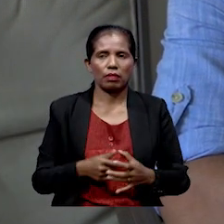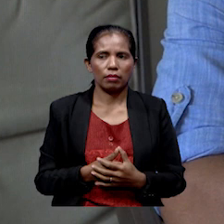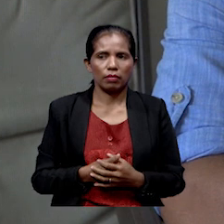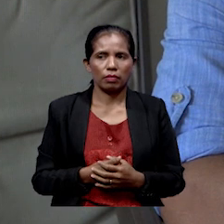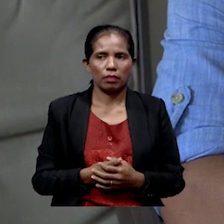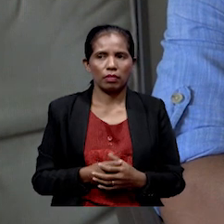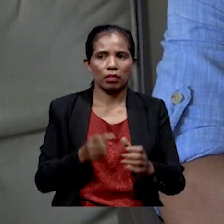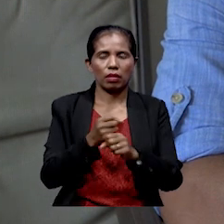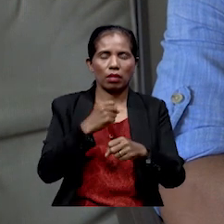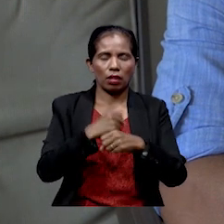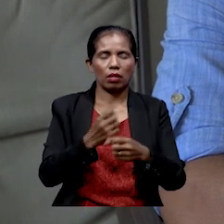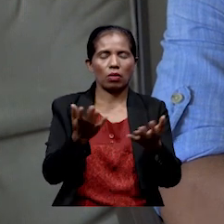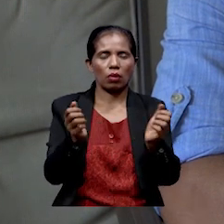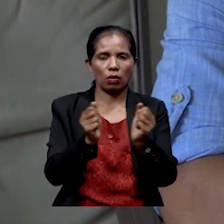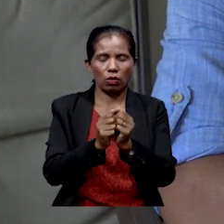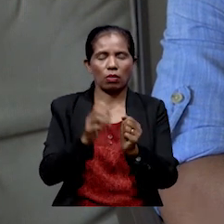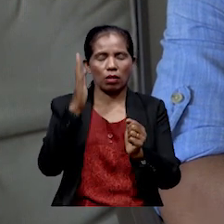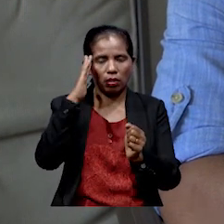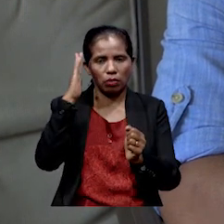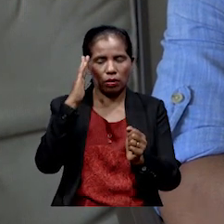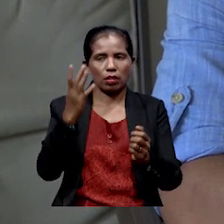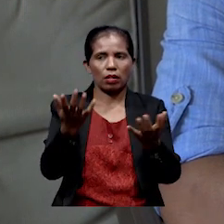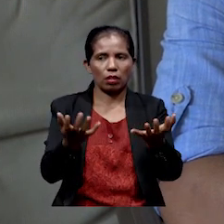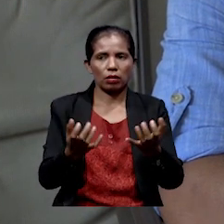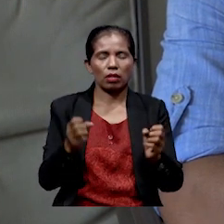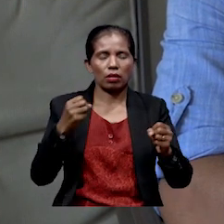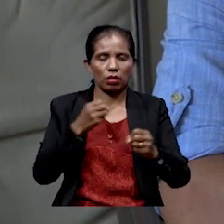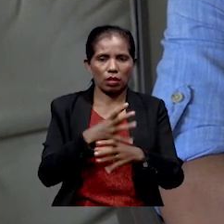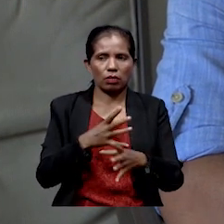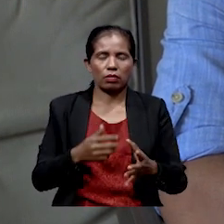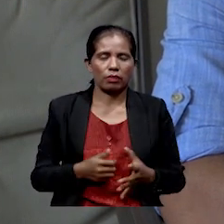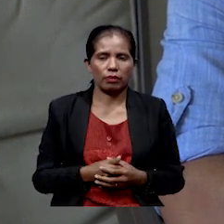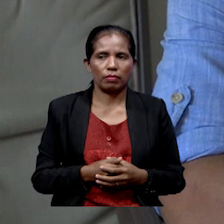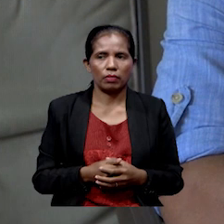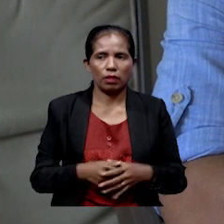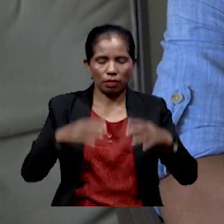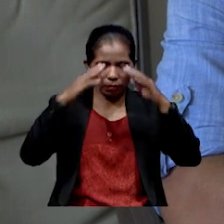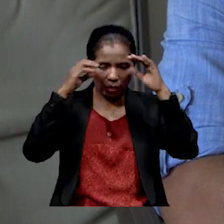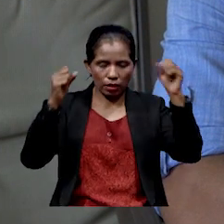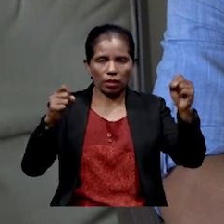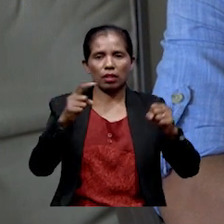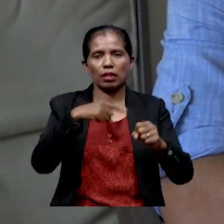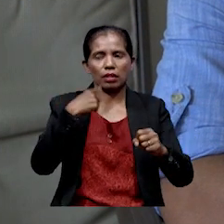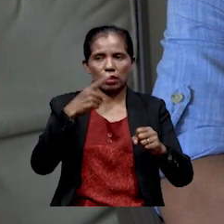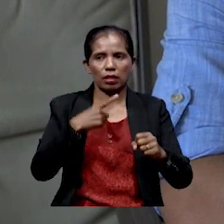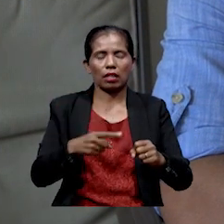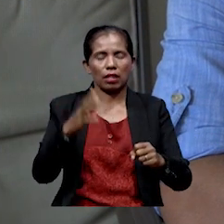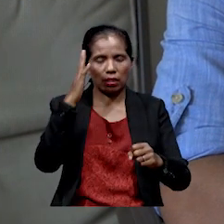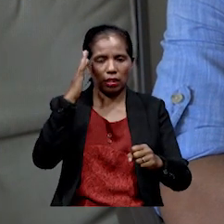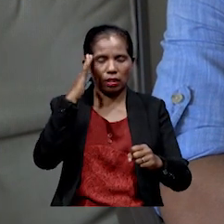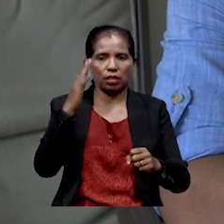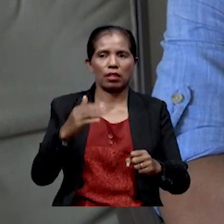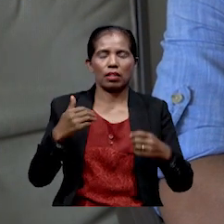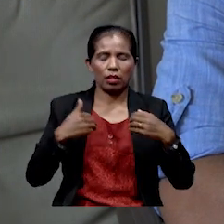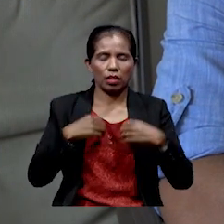e halo a intenção para ato halo tal. Presidente sede, enquanto já tem a carta que é